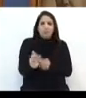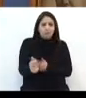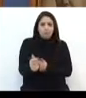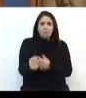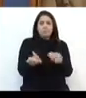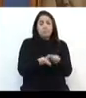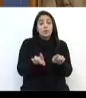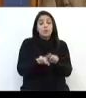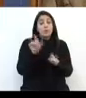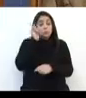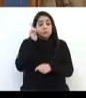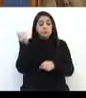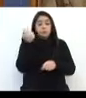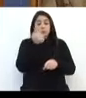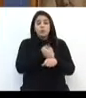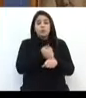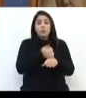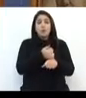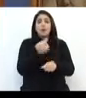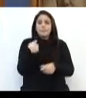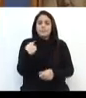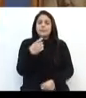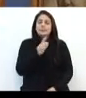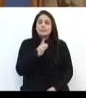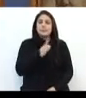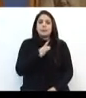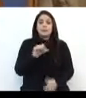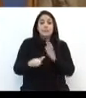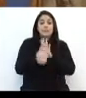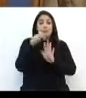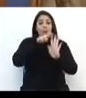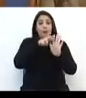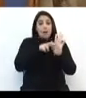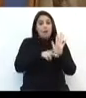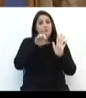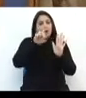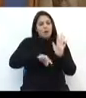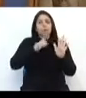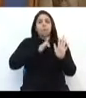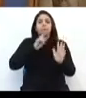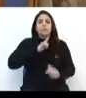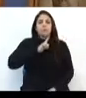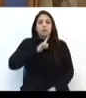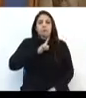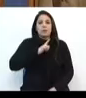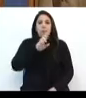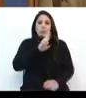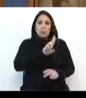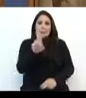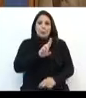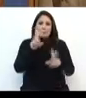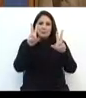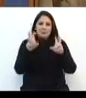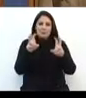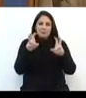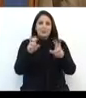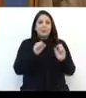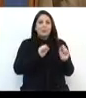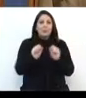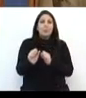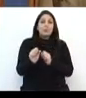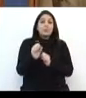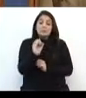assumirem, elas têm que ter, um dos pré-requisitos é que elas tenham a titulação para que possam,